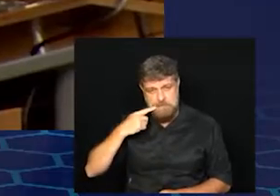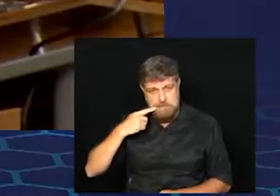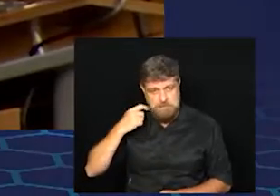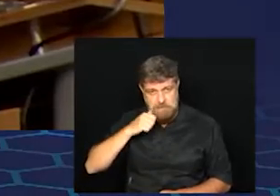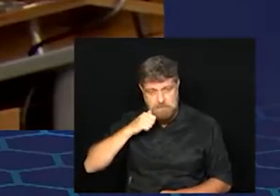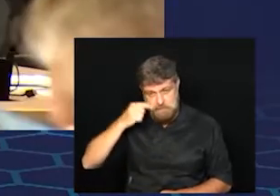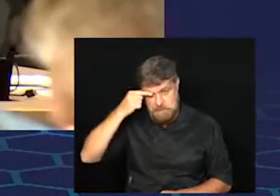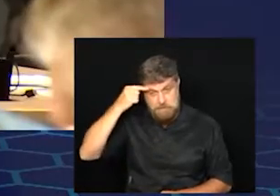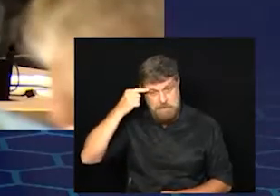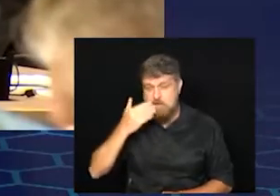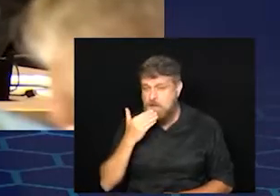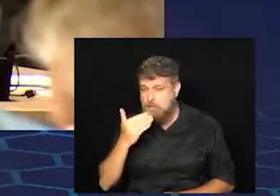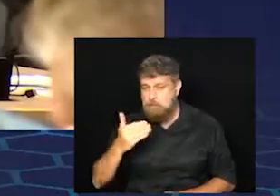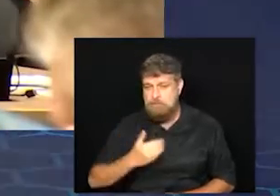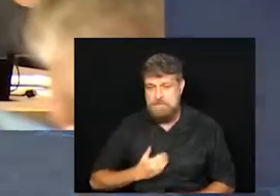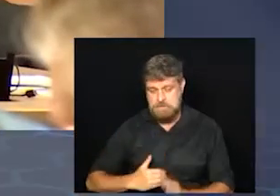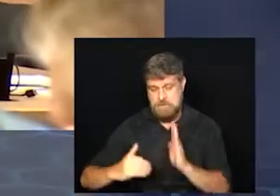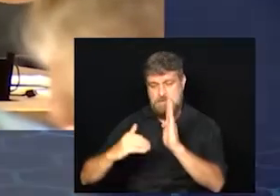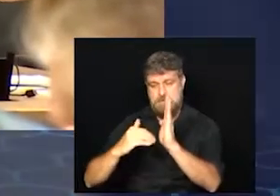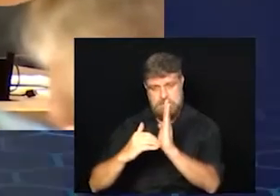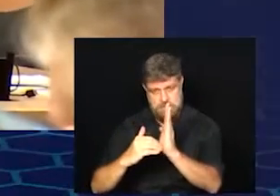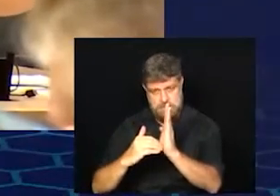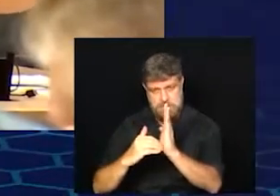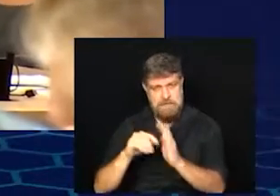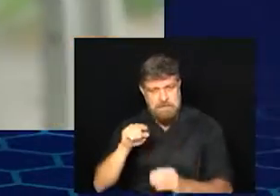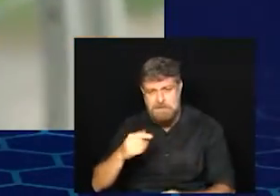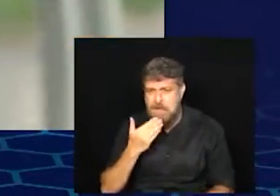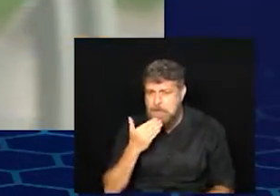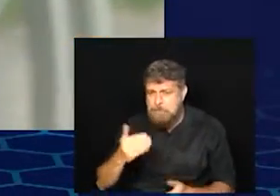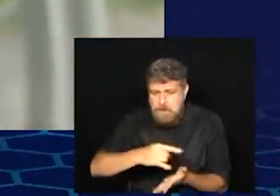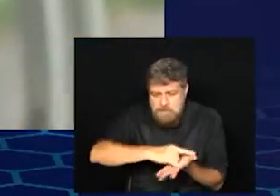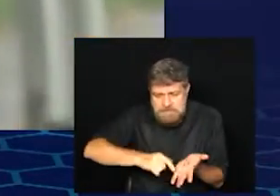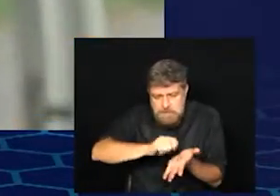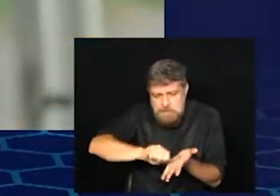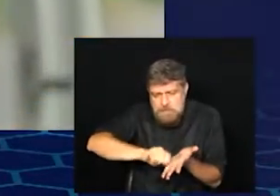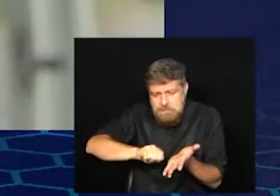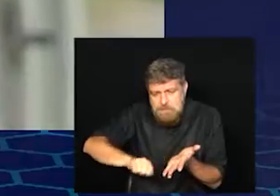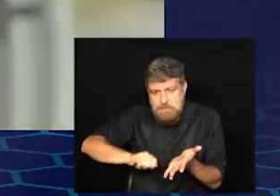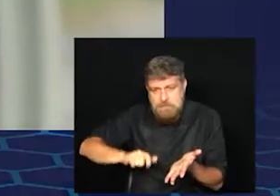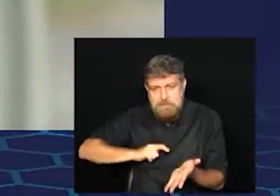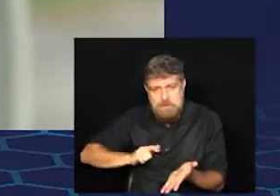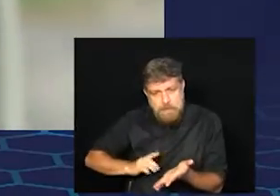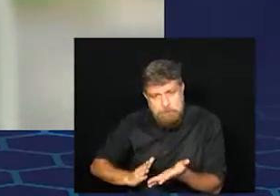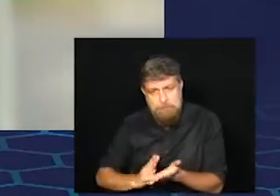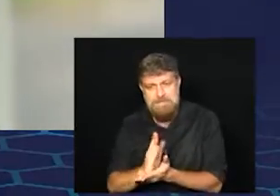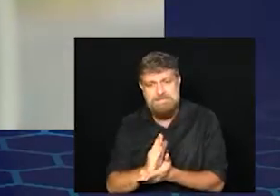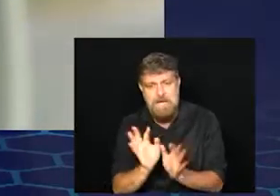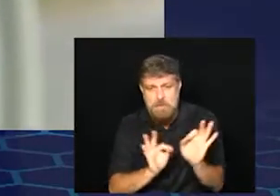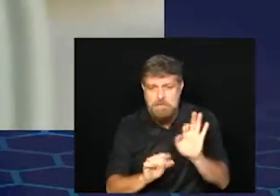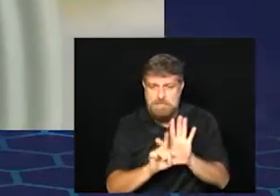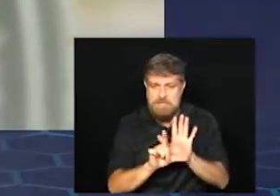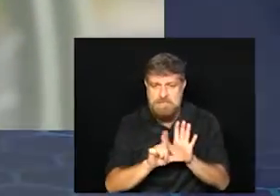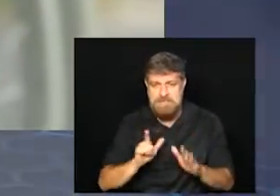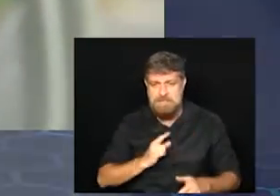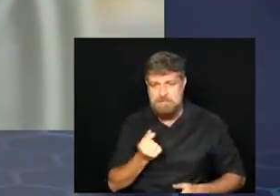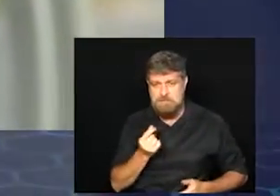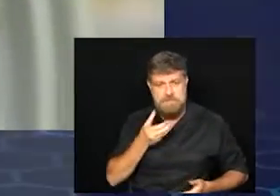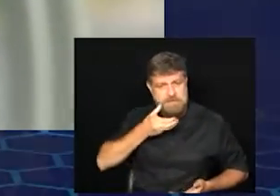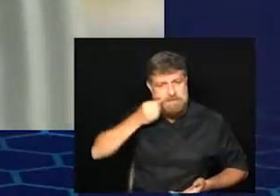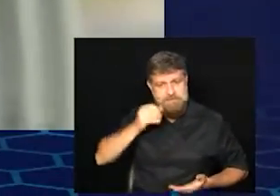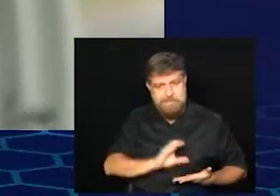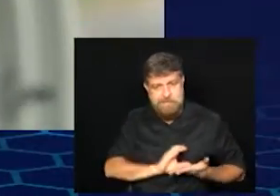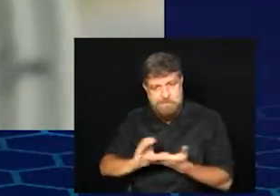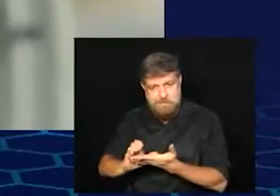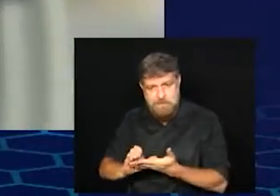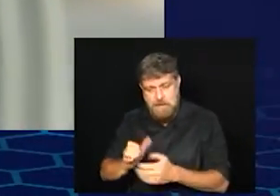Miguel apela à Câmara dos Deputados, através de moção, pela aprovação do projeto de lei que cria o auxílio